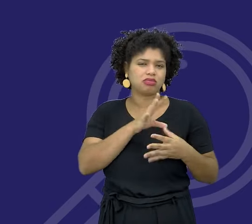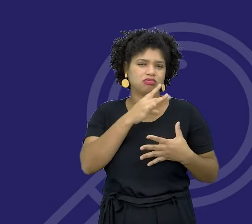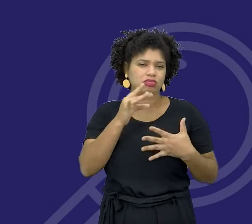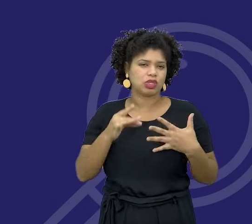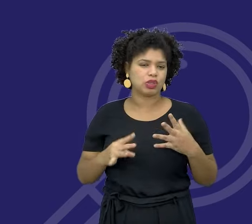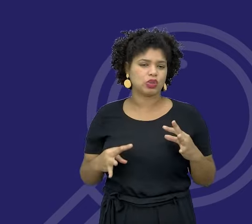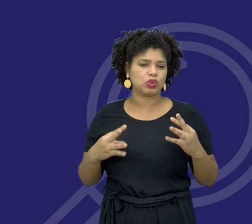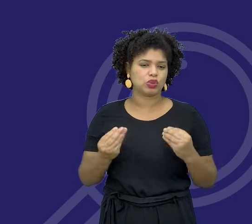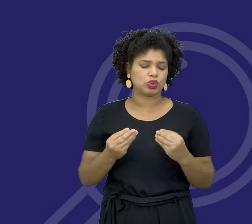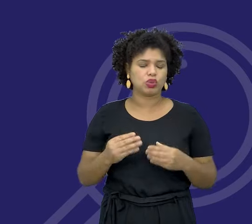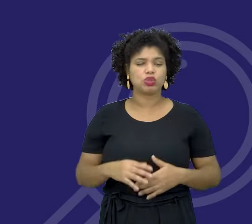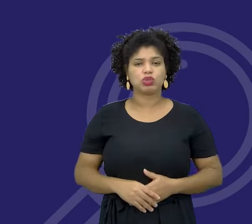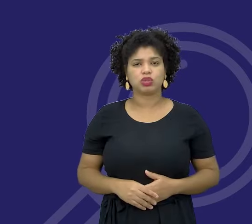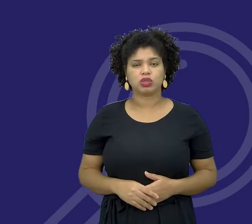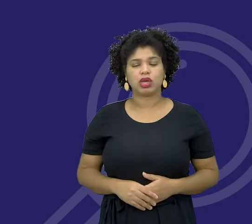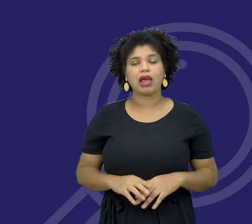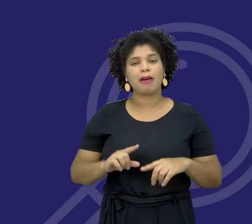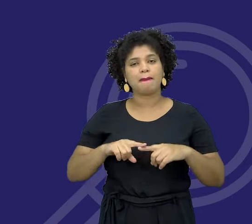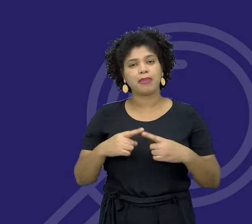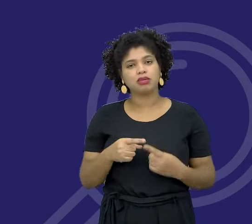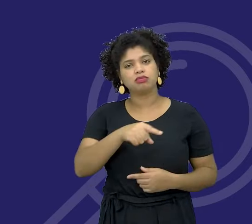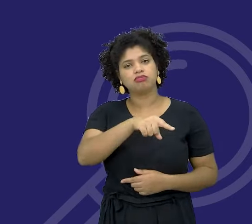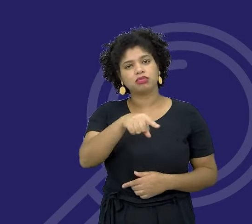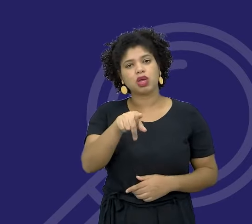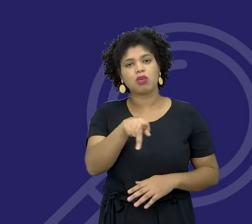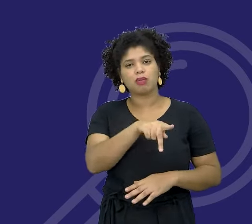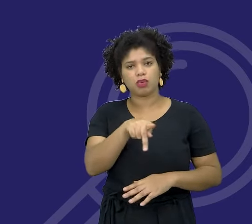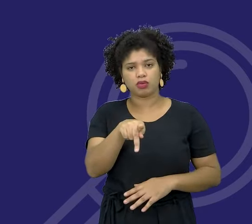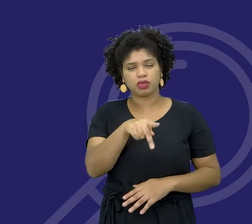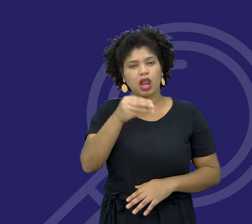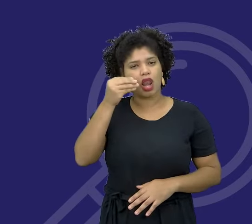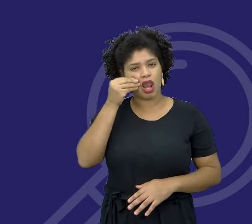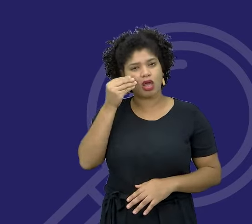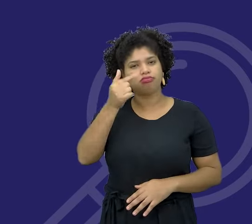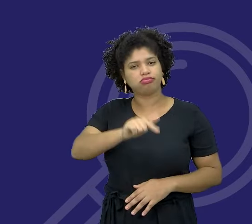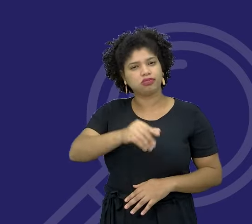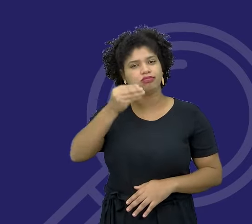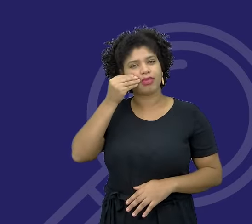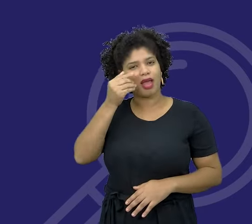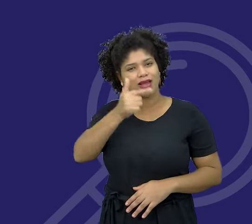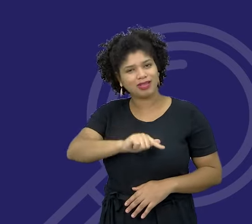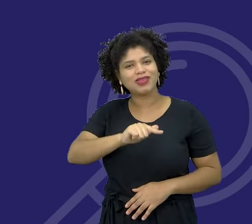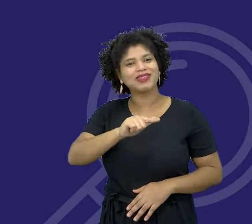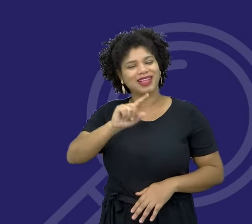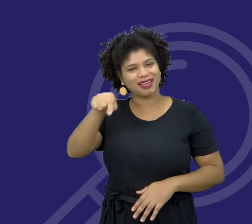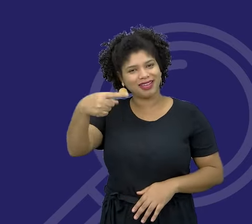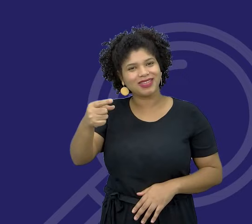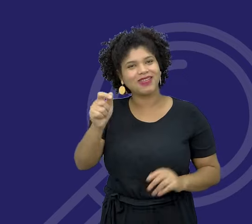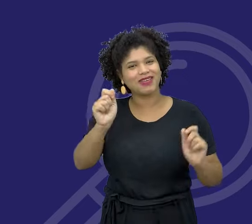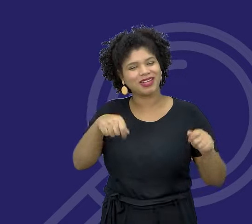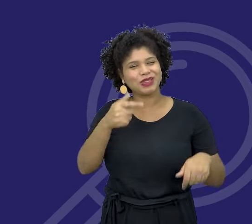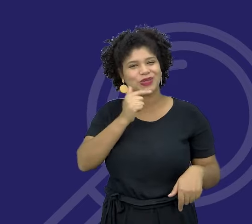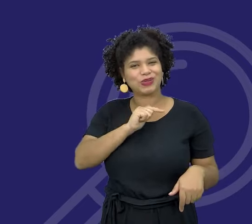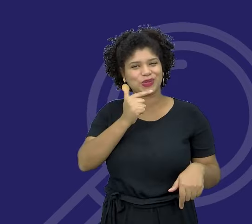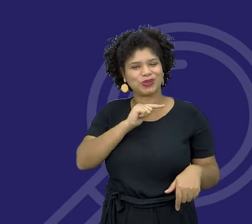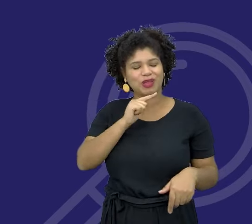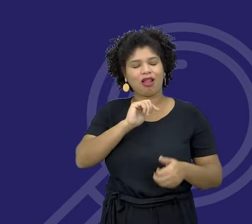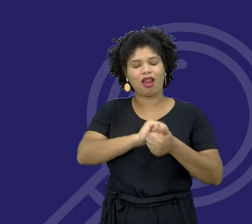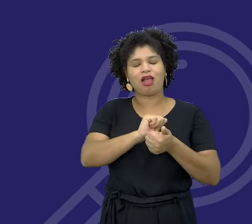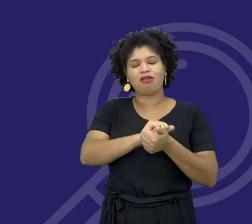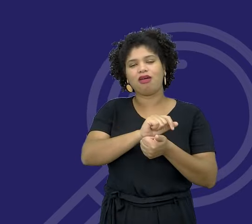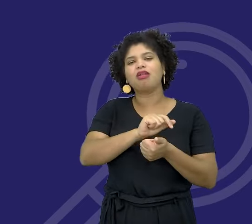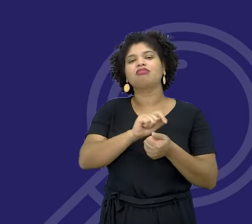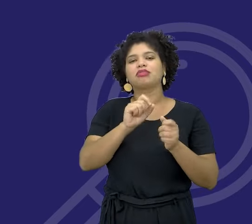mas cabe a você, professor, fazer as tentativas e uma hora vai ter o êxito e eles vão conseguir